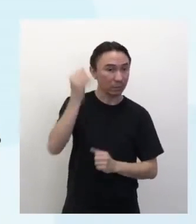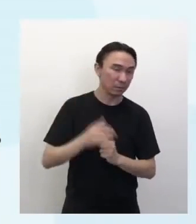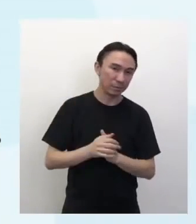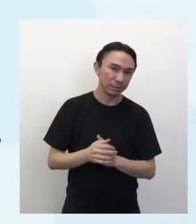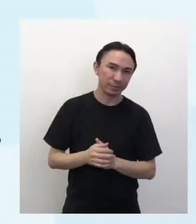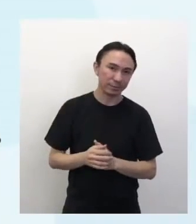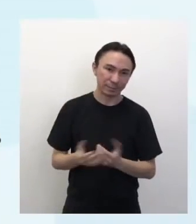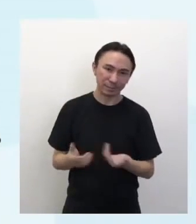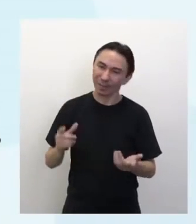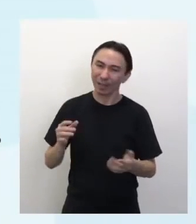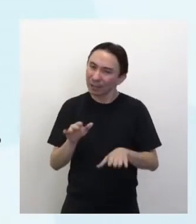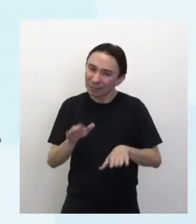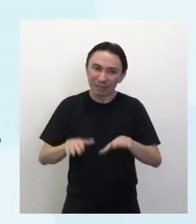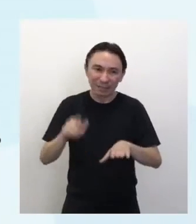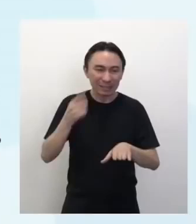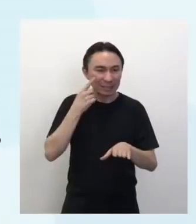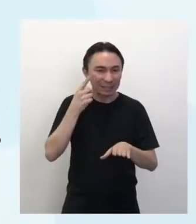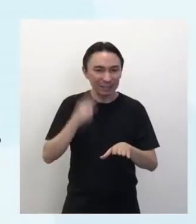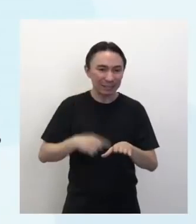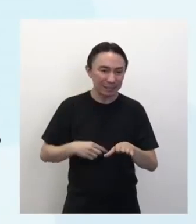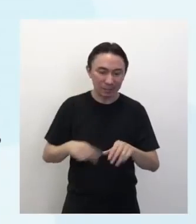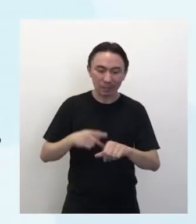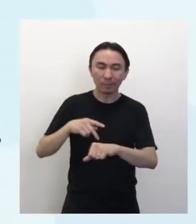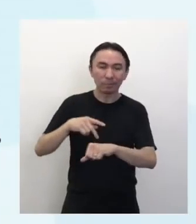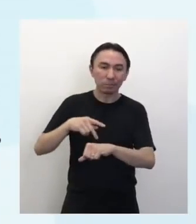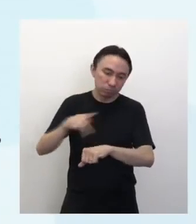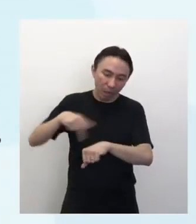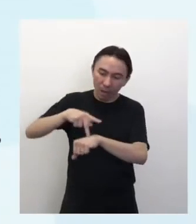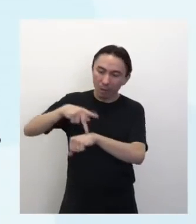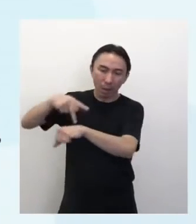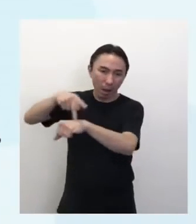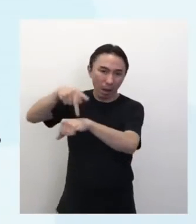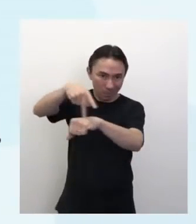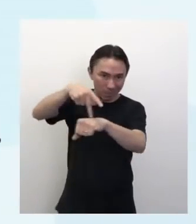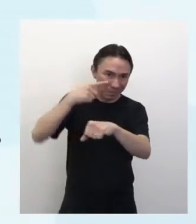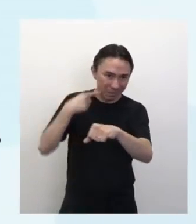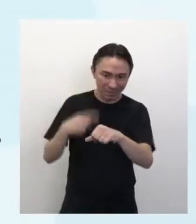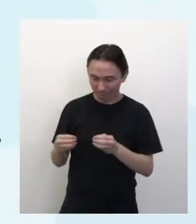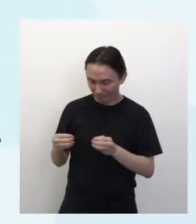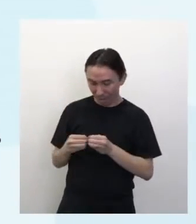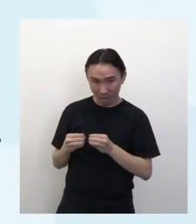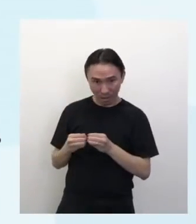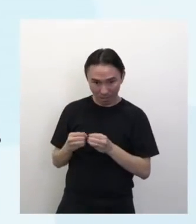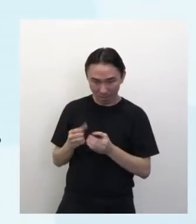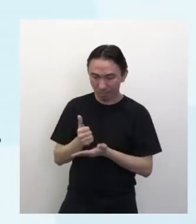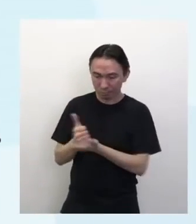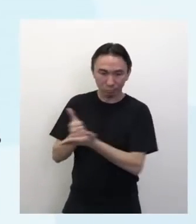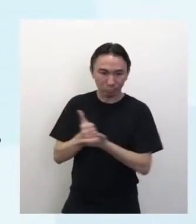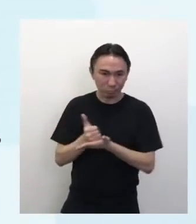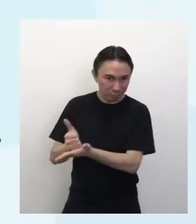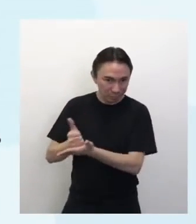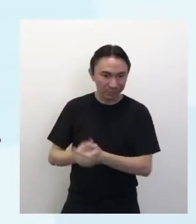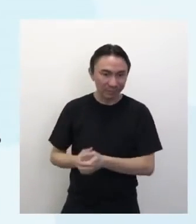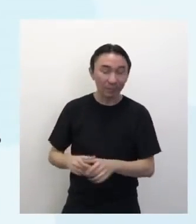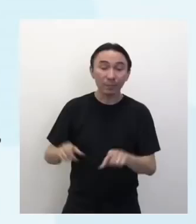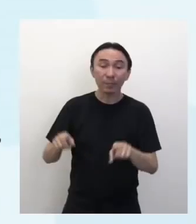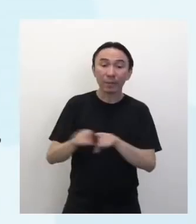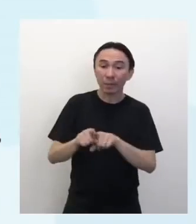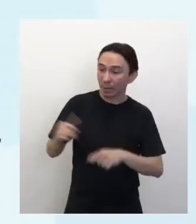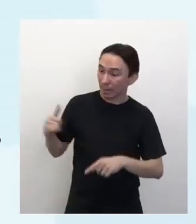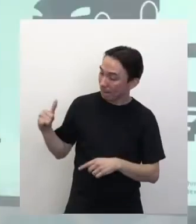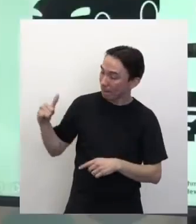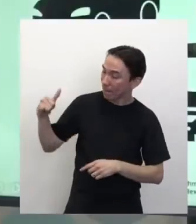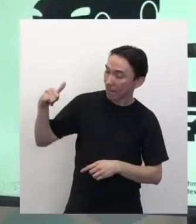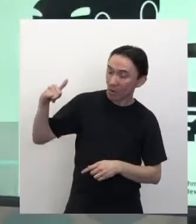né, intercontinentais, né, entre continentes ou até entre países vizinhos, né, e o avião aí retratando principalmente aí o